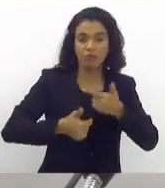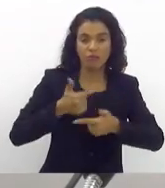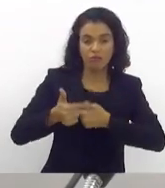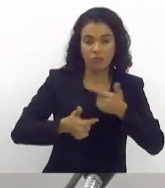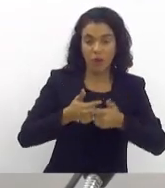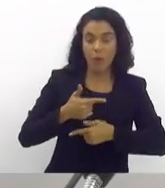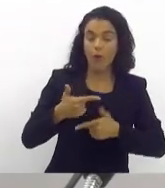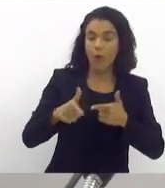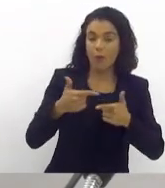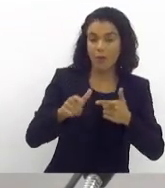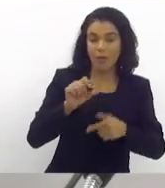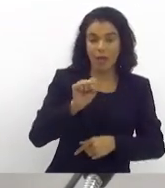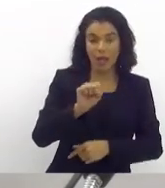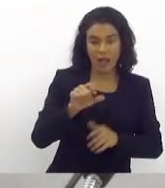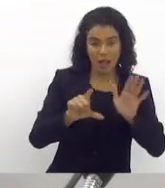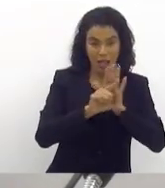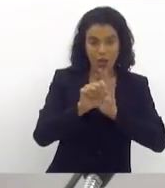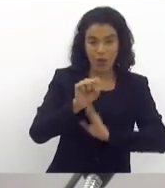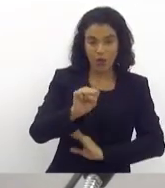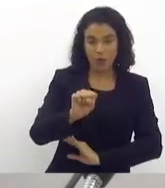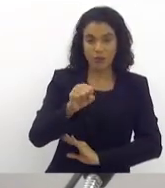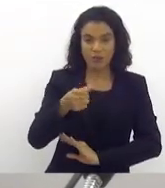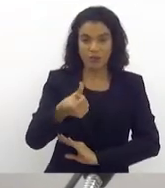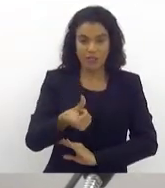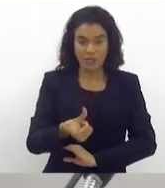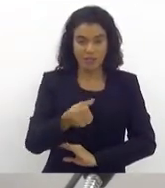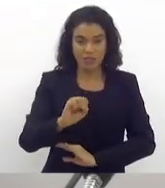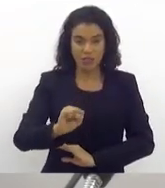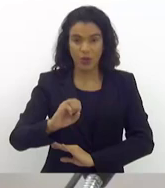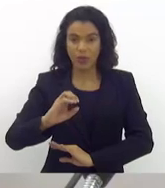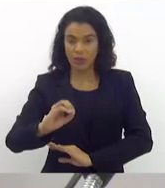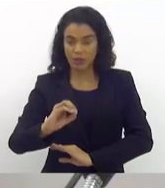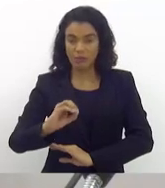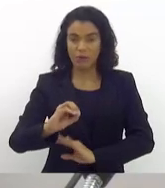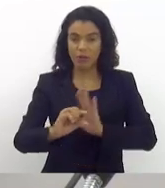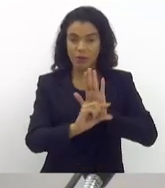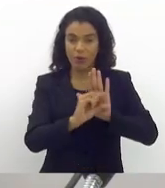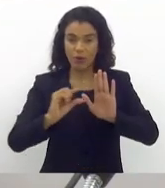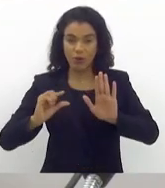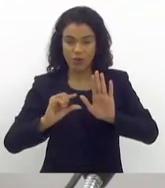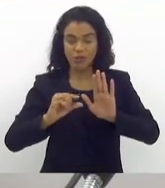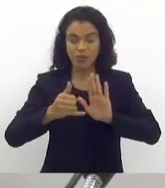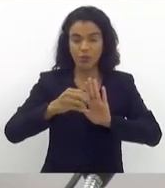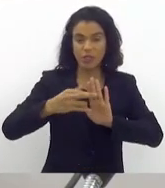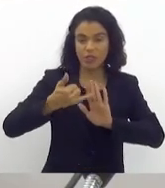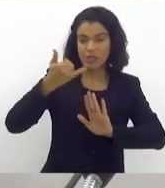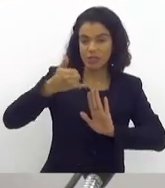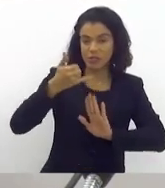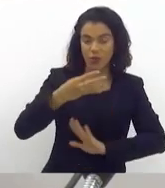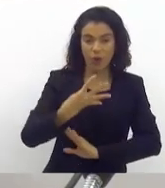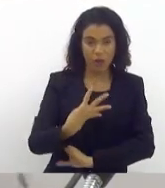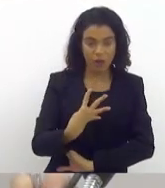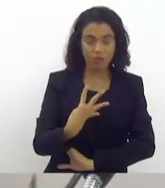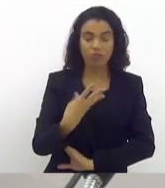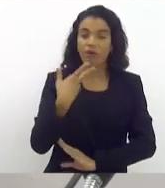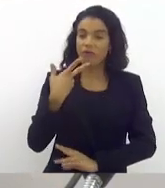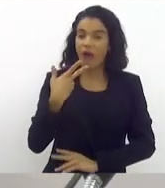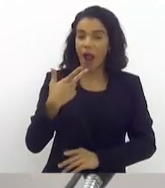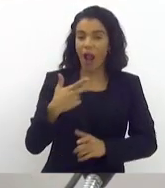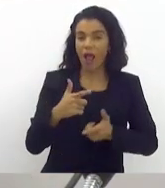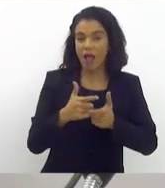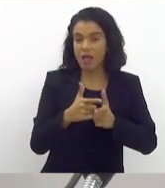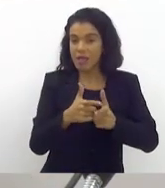lei 8.780, no artigo 3º, parágrafo 4º, inciso 4º, diz que ampliar